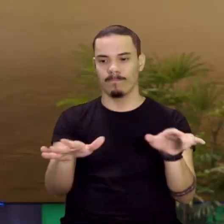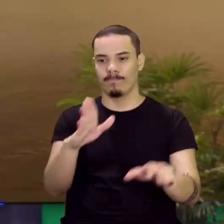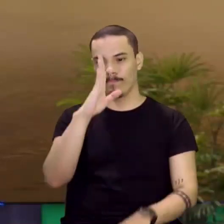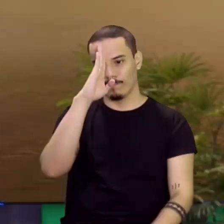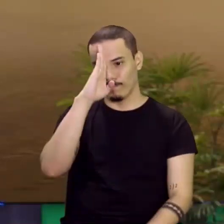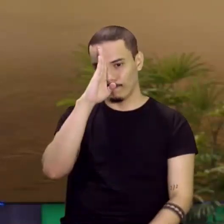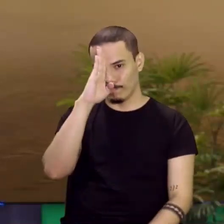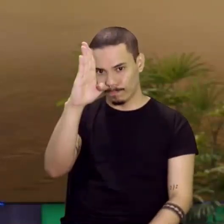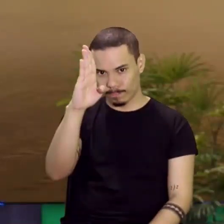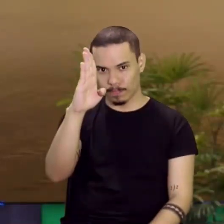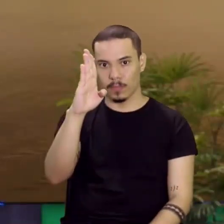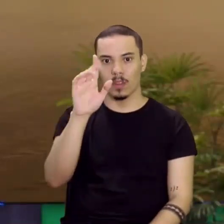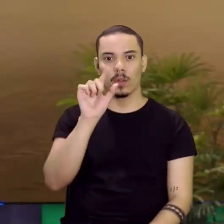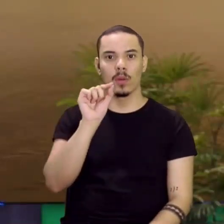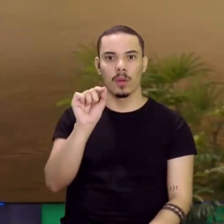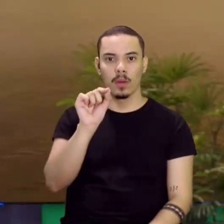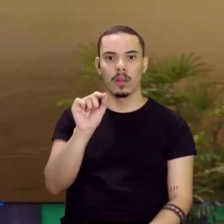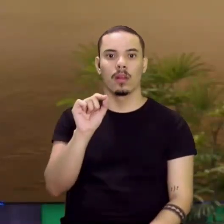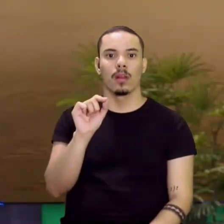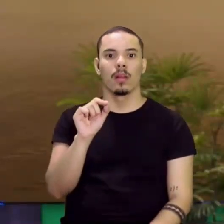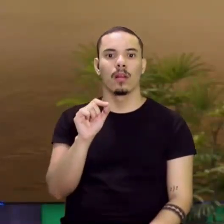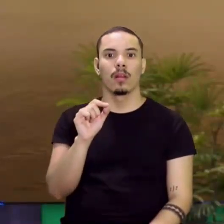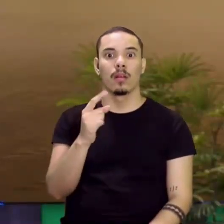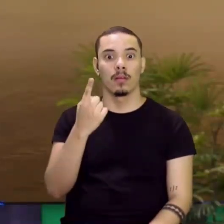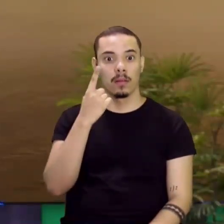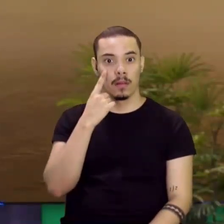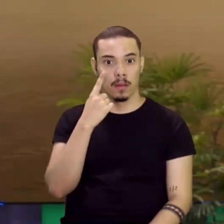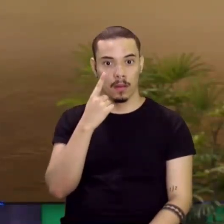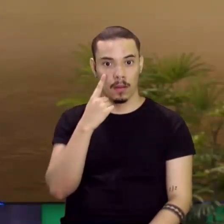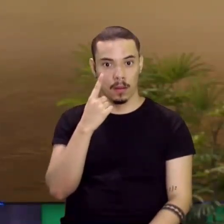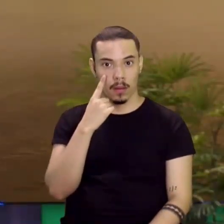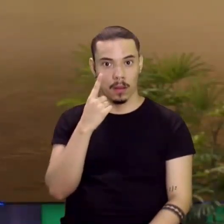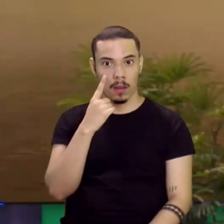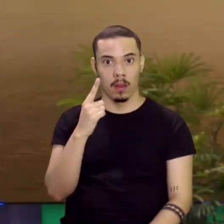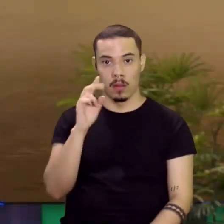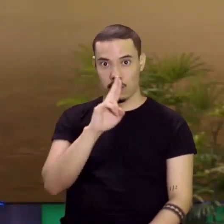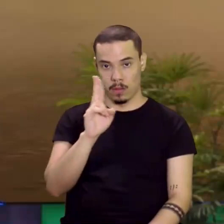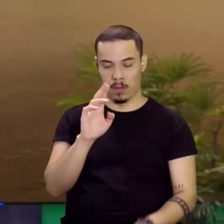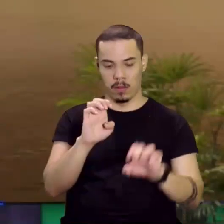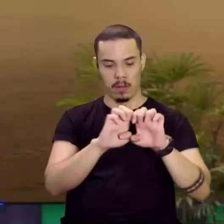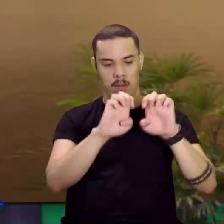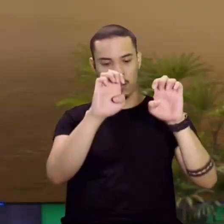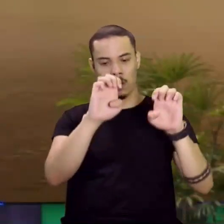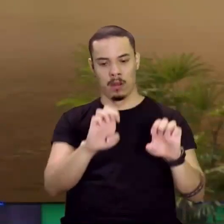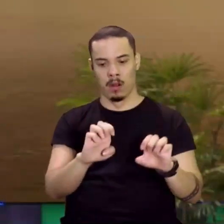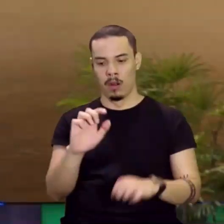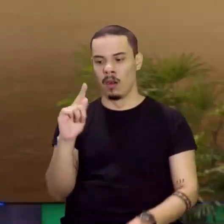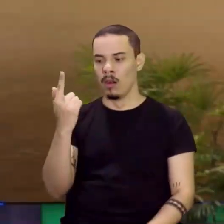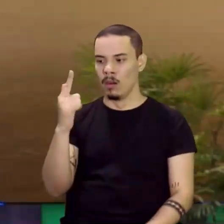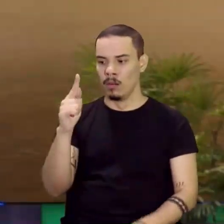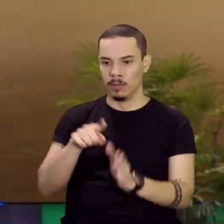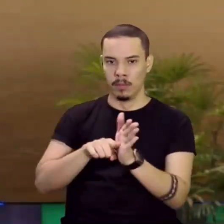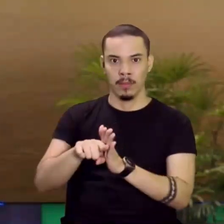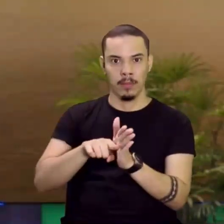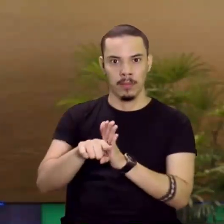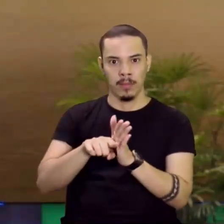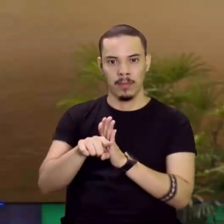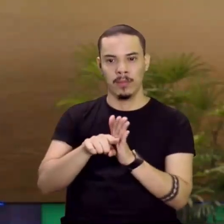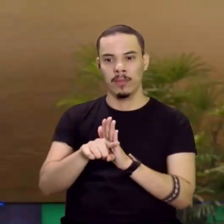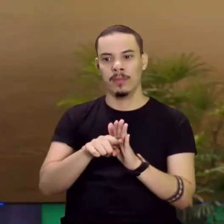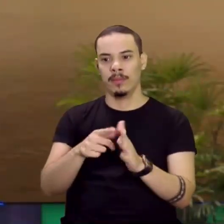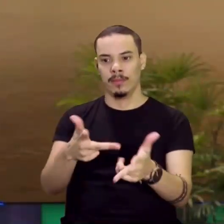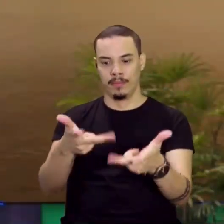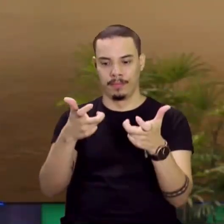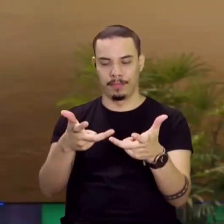a estrutura geológica. Olha a palavra, estrutura geológica. A